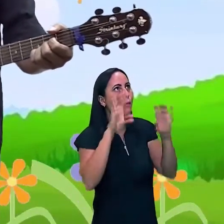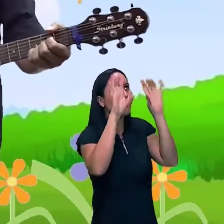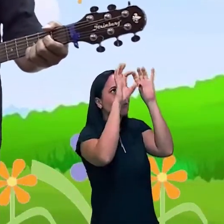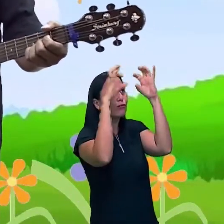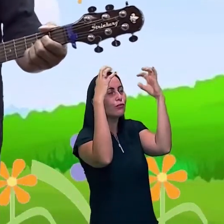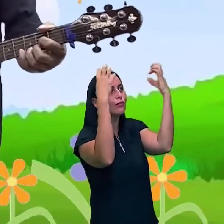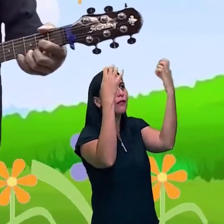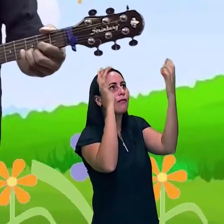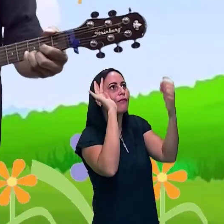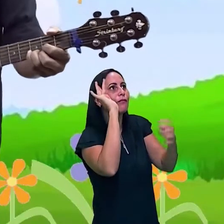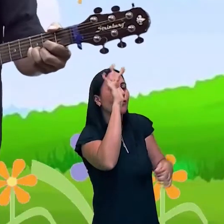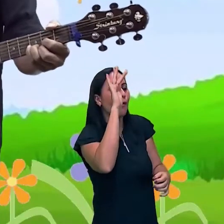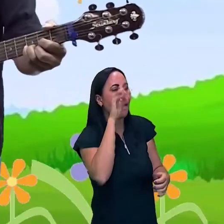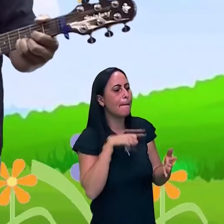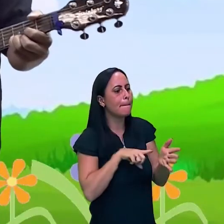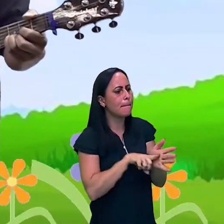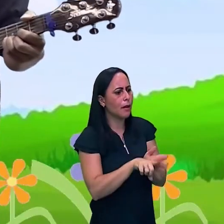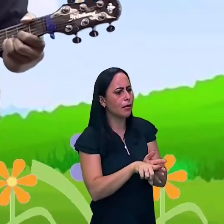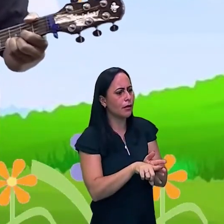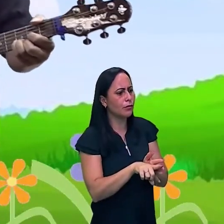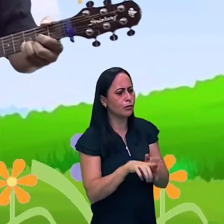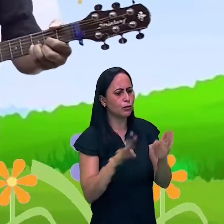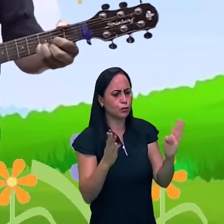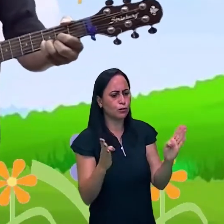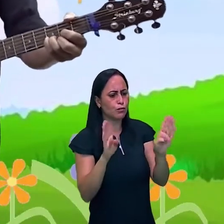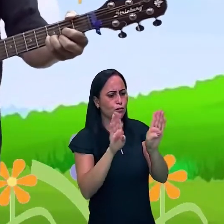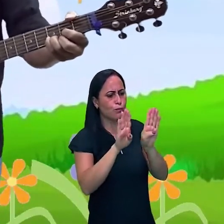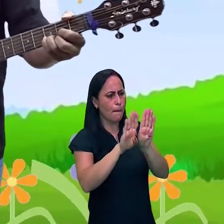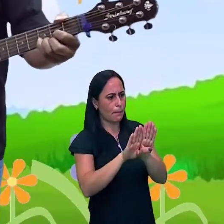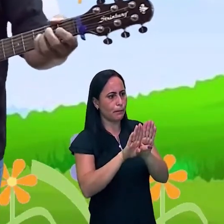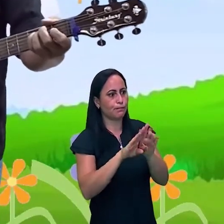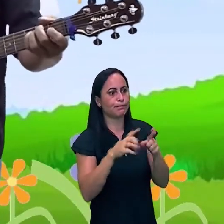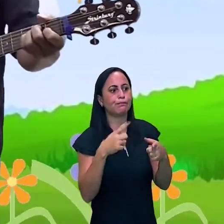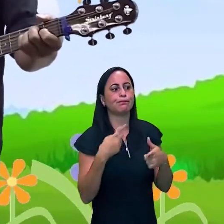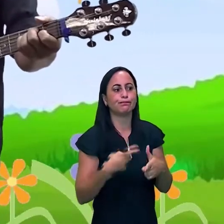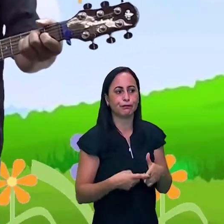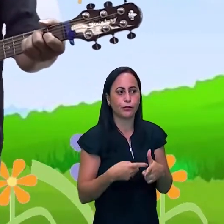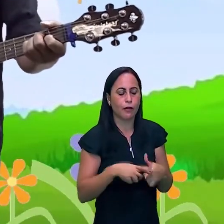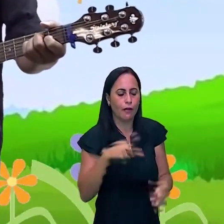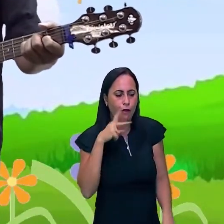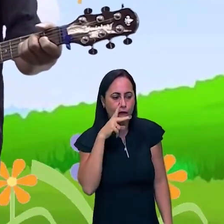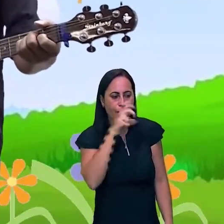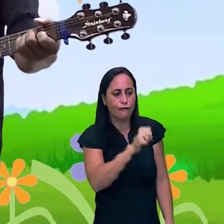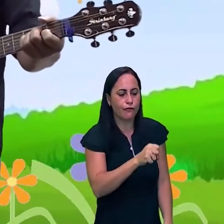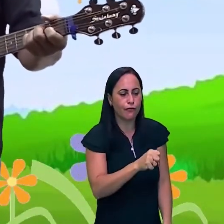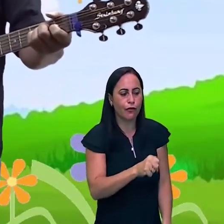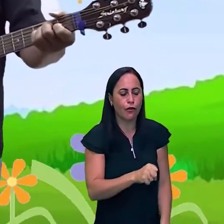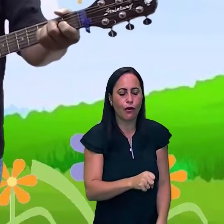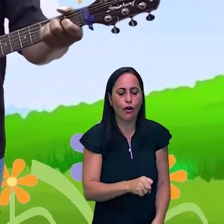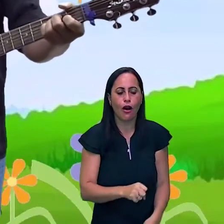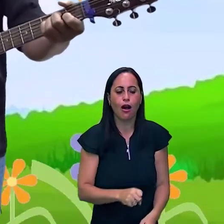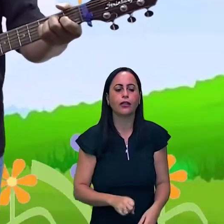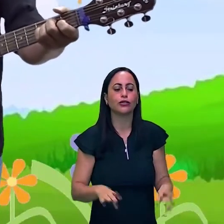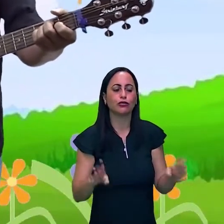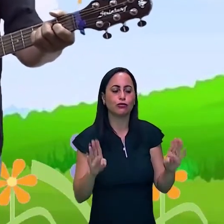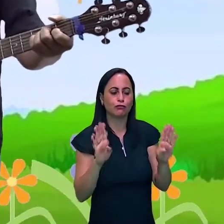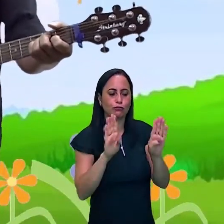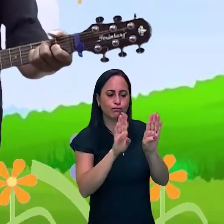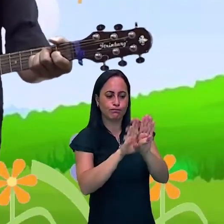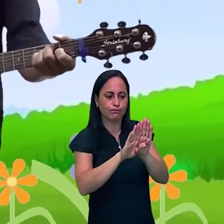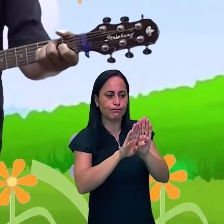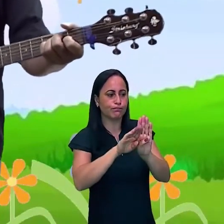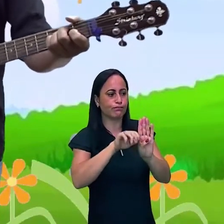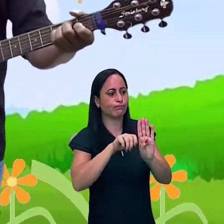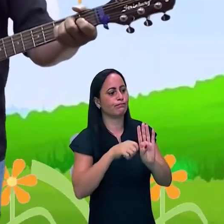encostar. Pergunte pro portão, porque ele é muito forte. Ele que me prende,